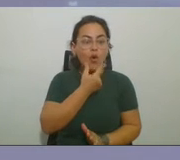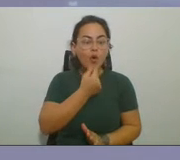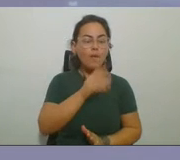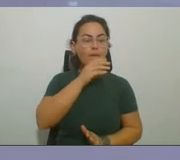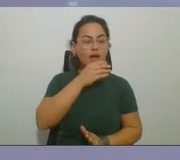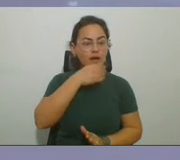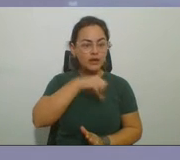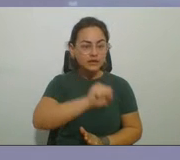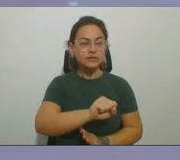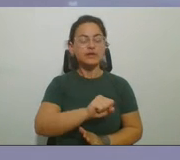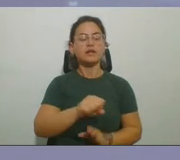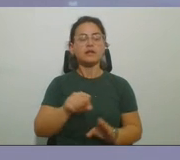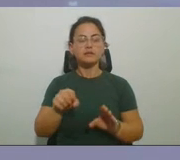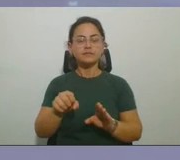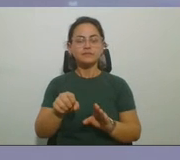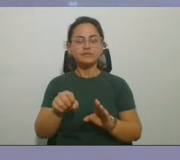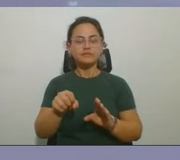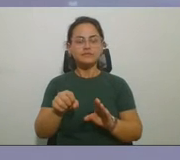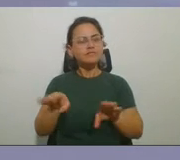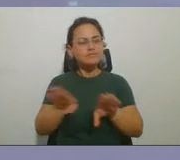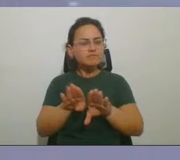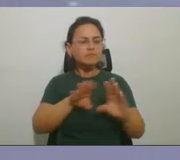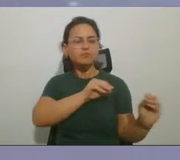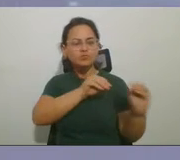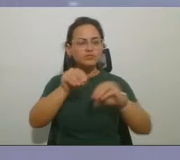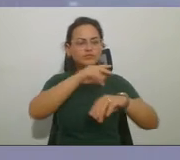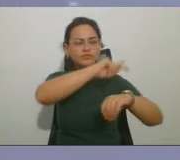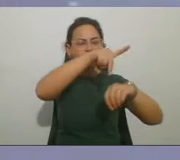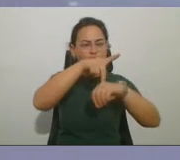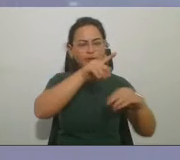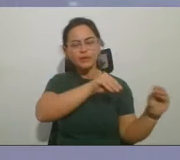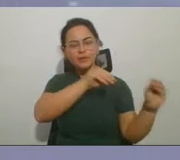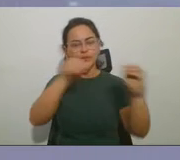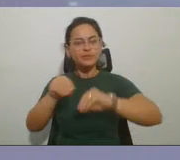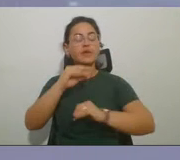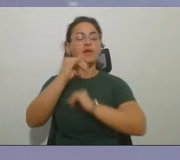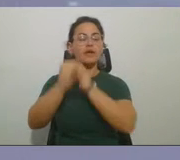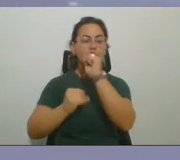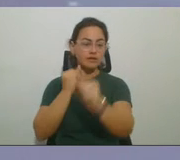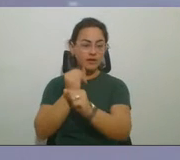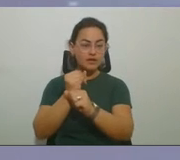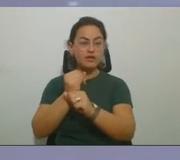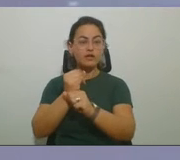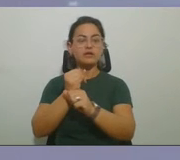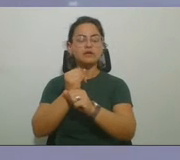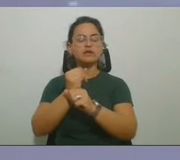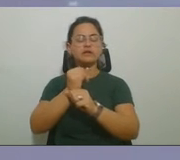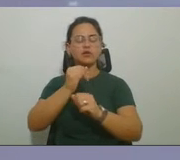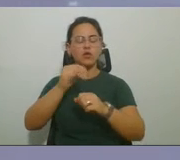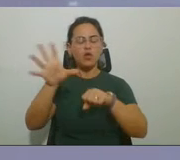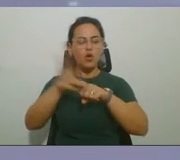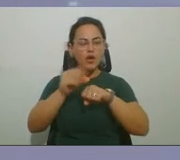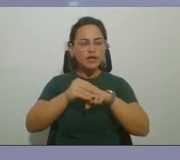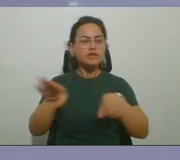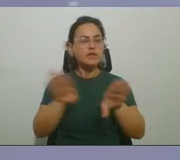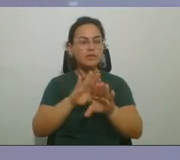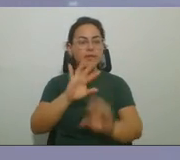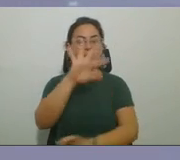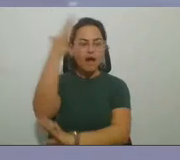sociais, migrações, internacionalização do conhecimento, questões ambientais e formação